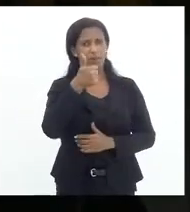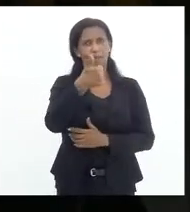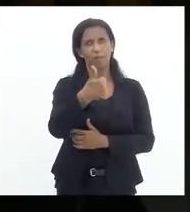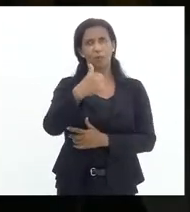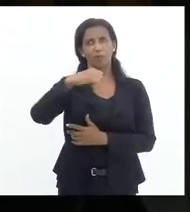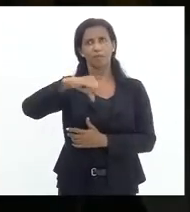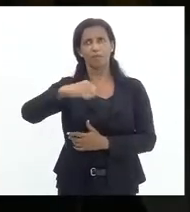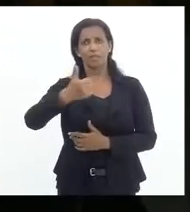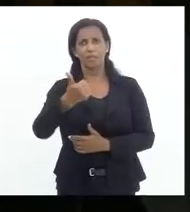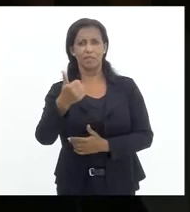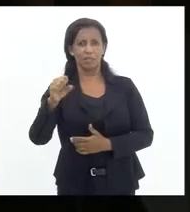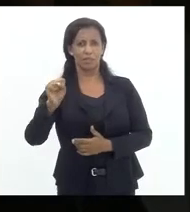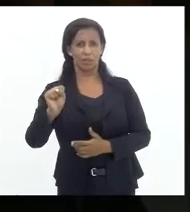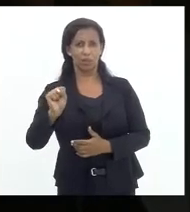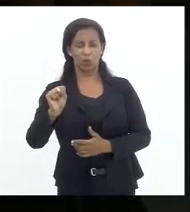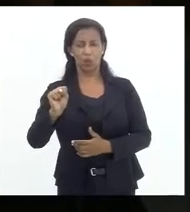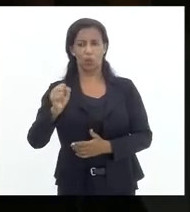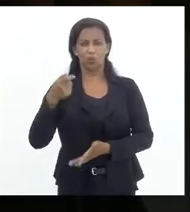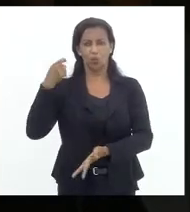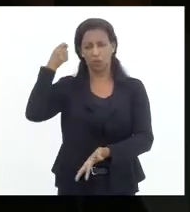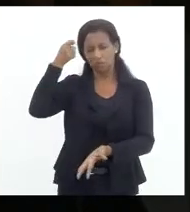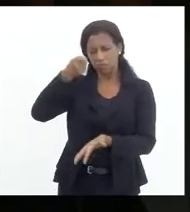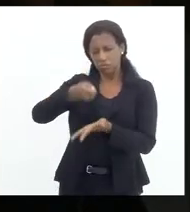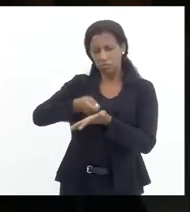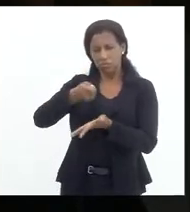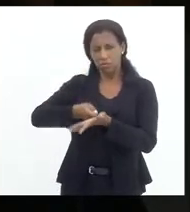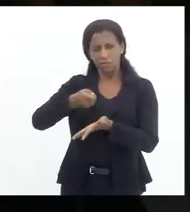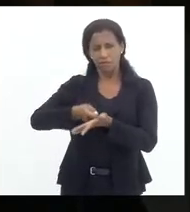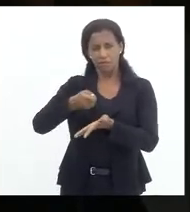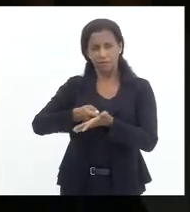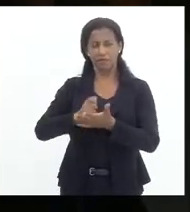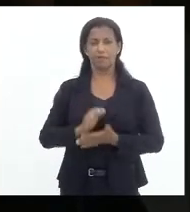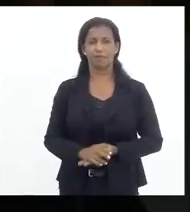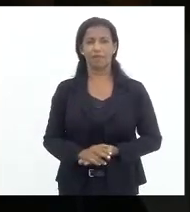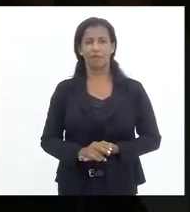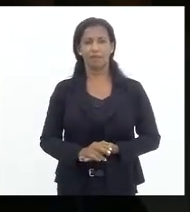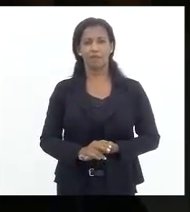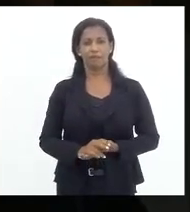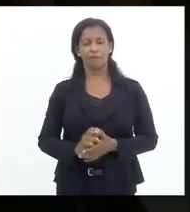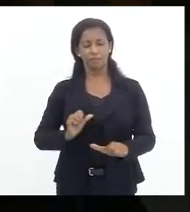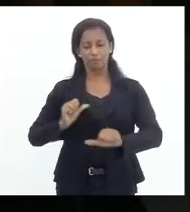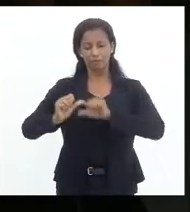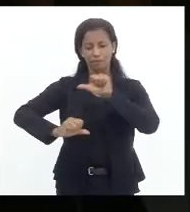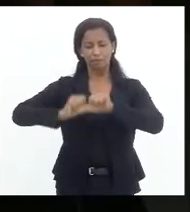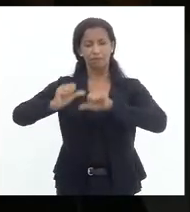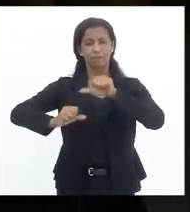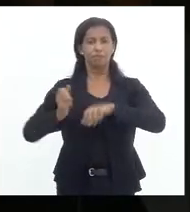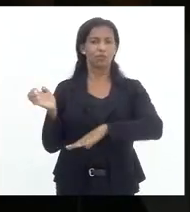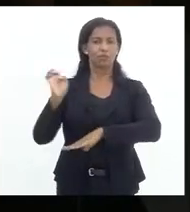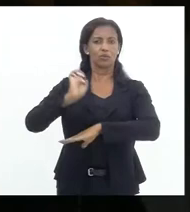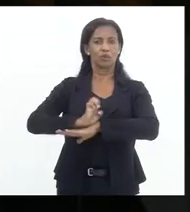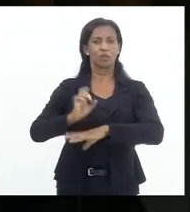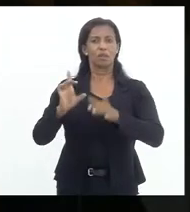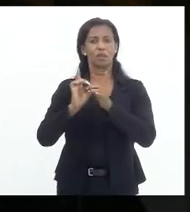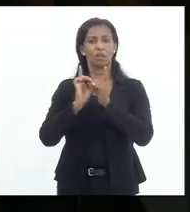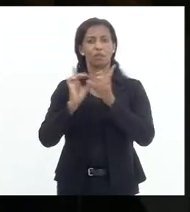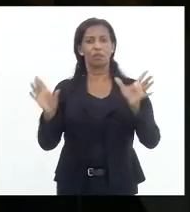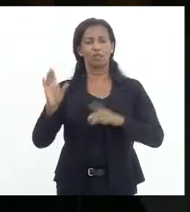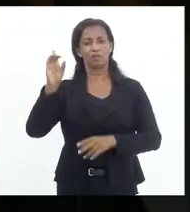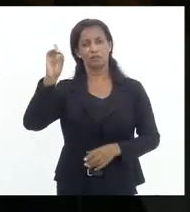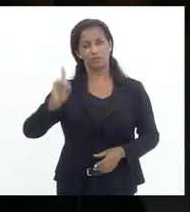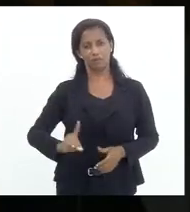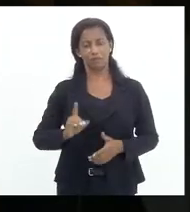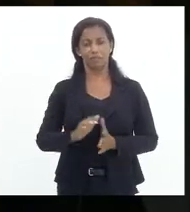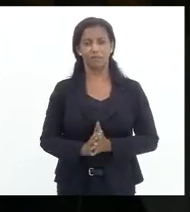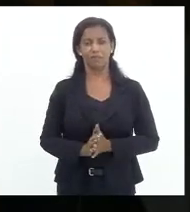e na luta contra a ditadura e para restabelecimento do Estado democrático de direito